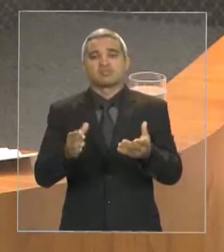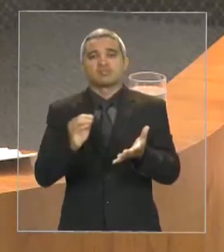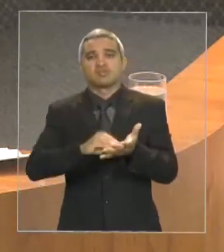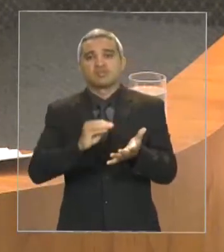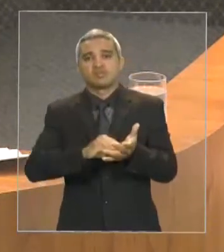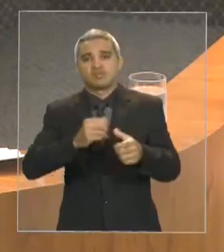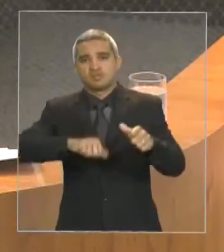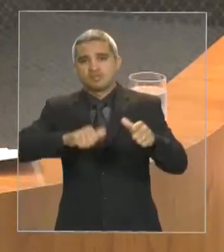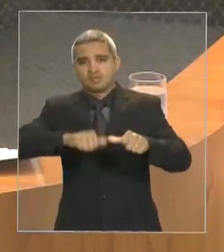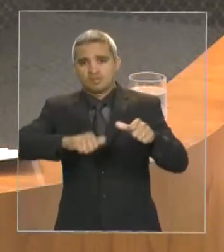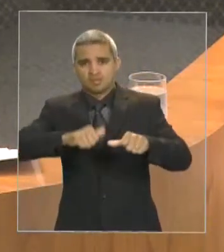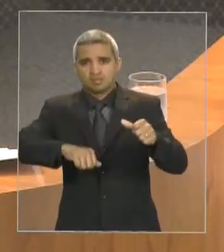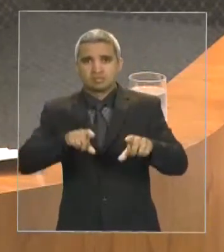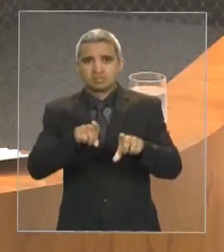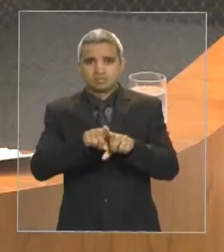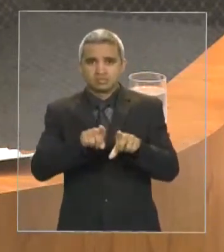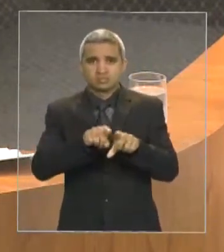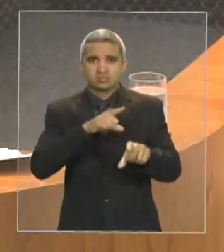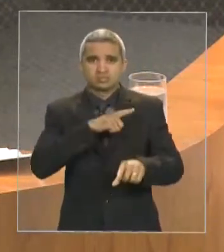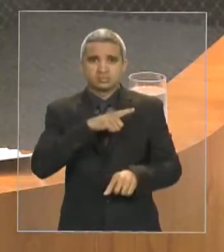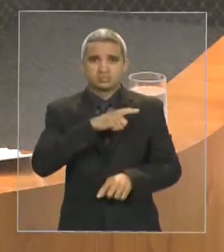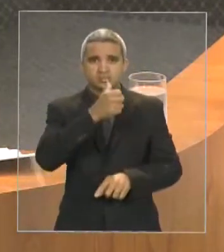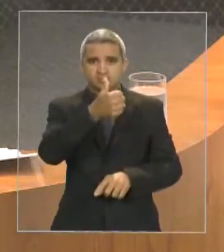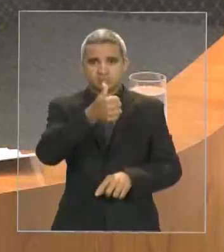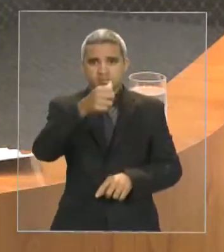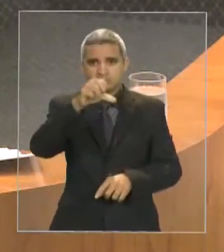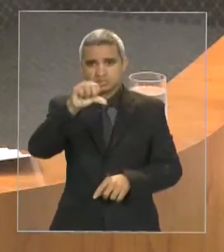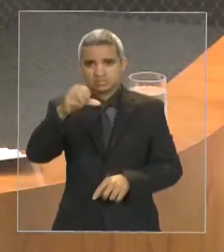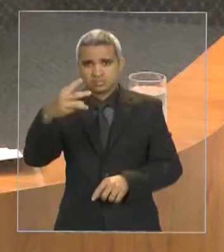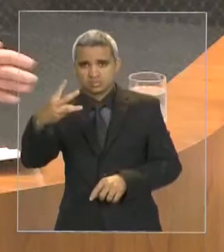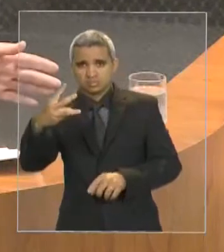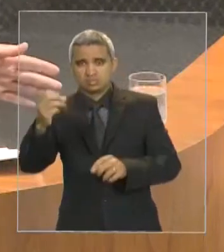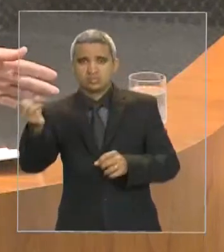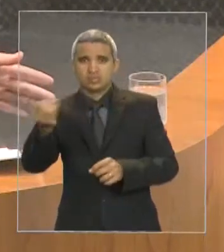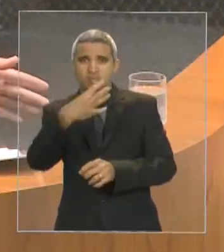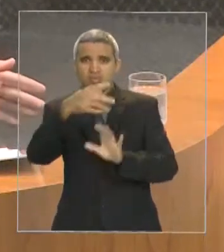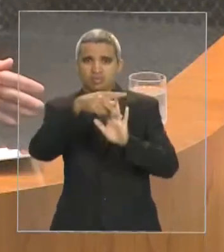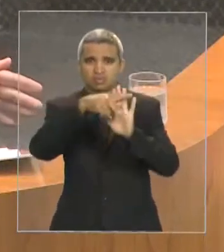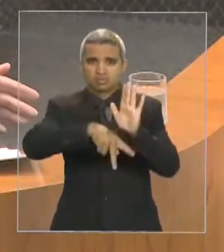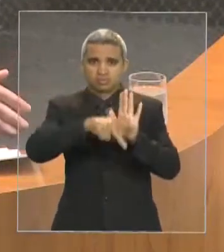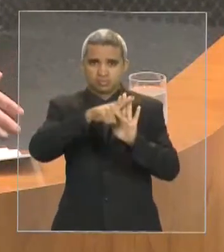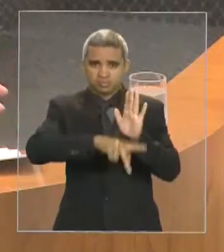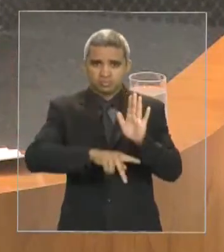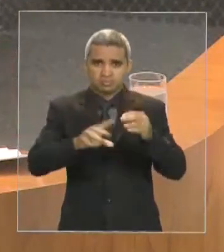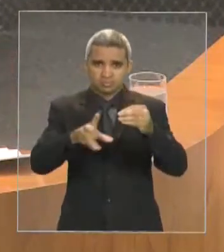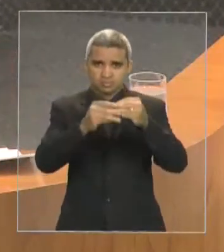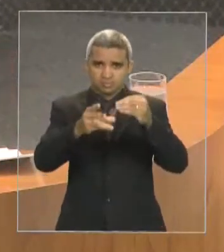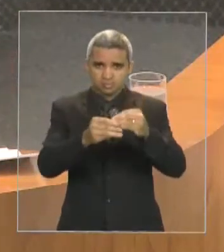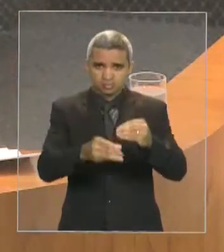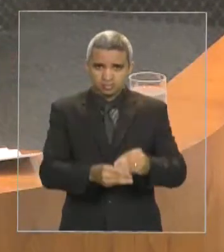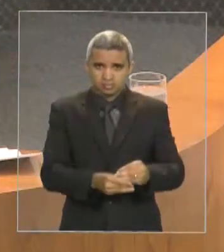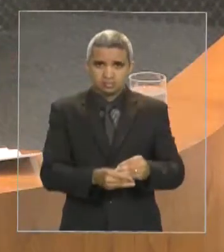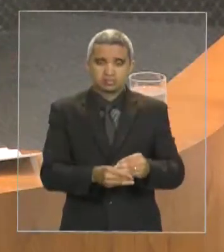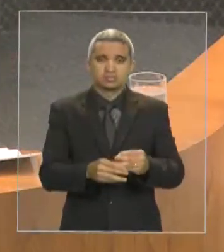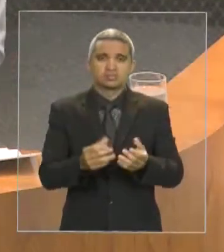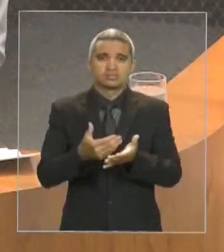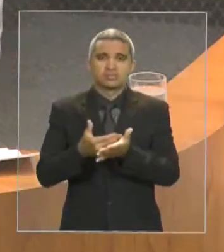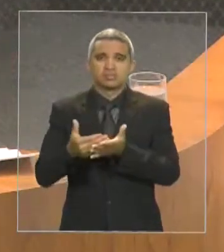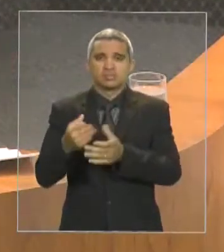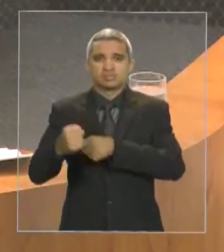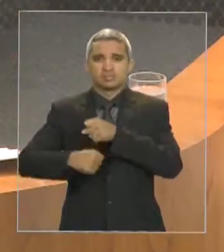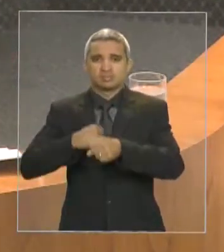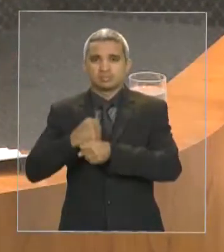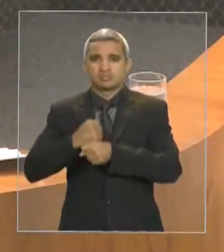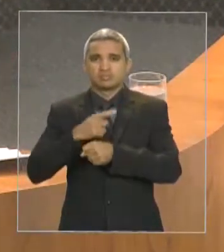inserção de 193 novos projetos. Então, até esse início de ano, foram abertos